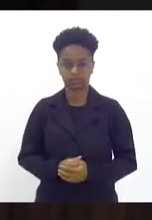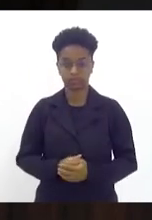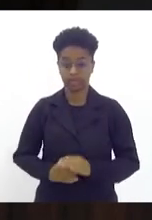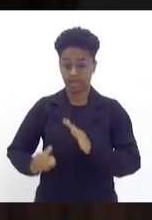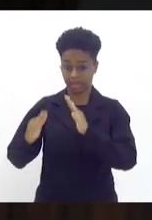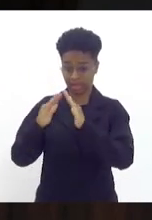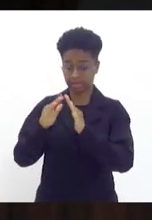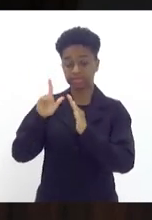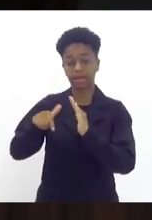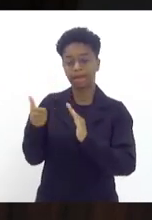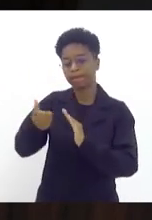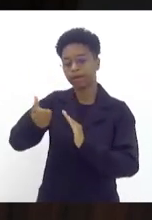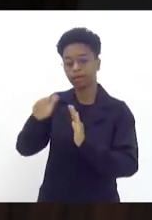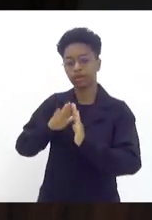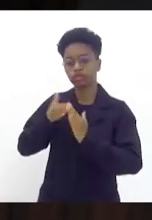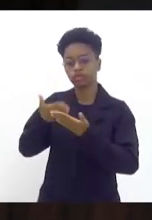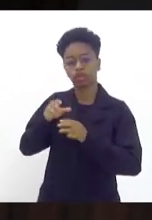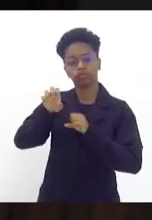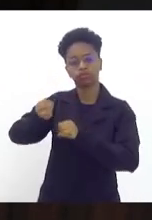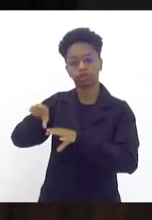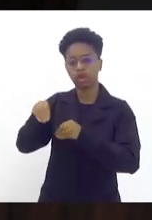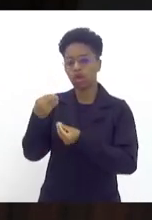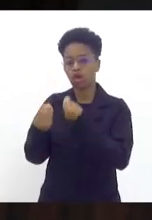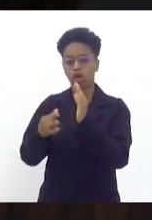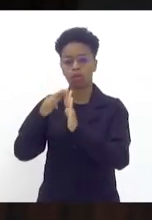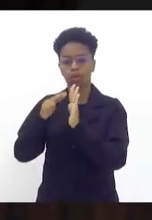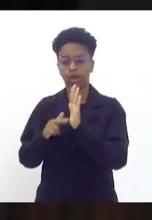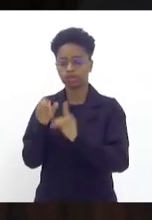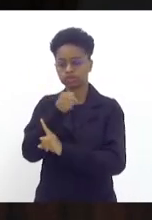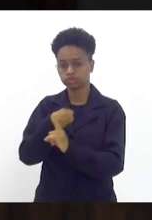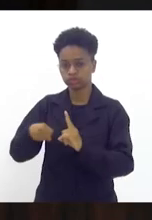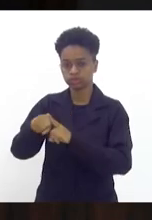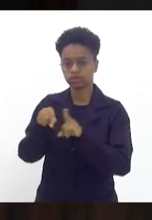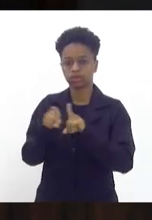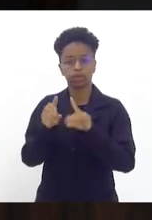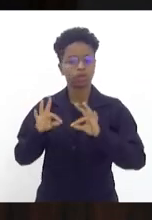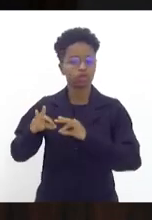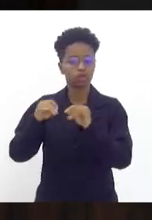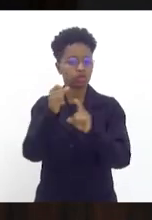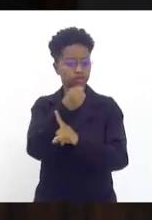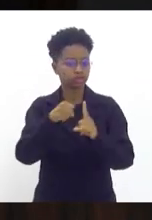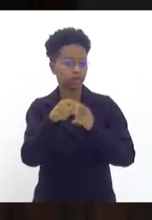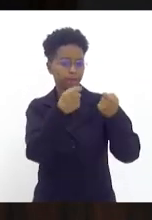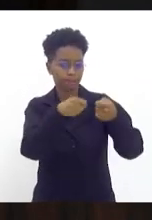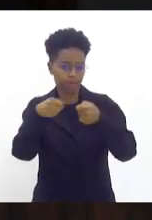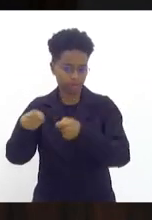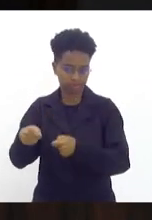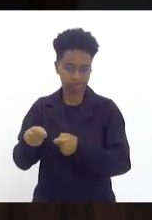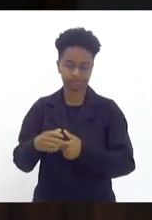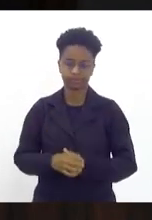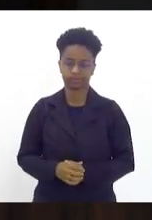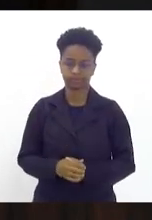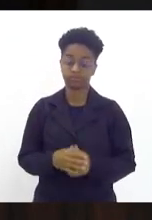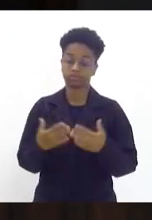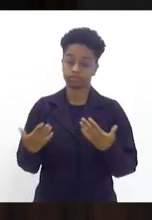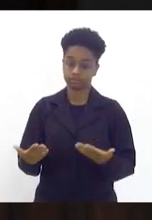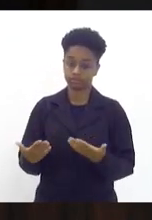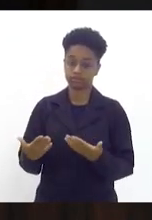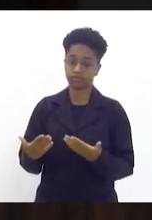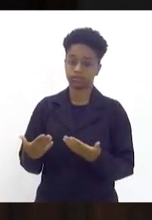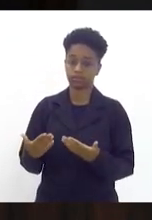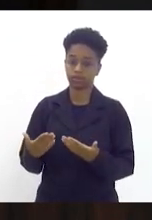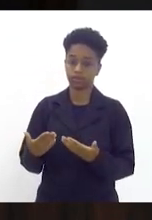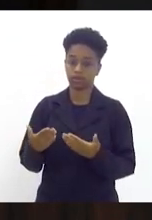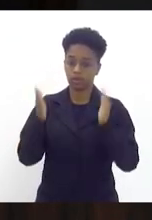a primeira escola das virtudes sociais de que as sociedades têm necessidade. Assim nos ensina o